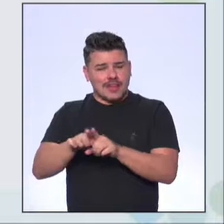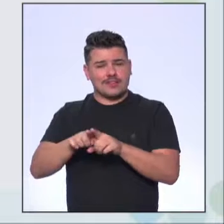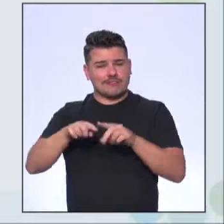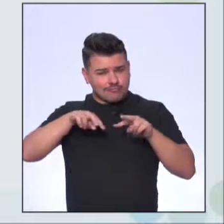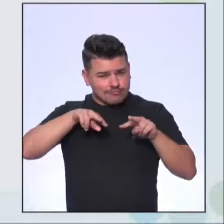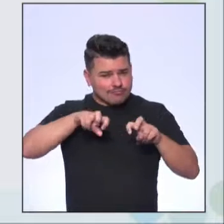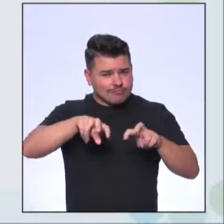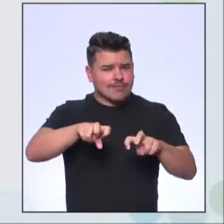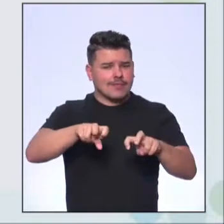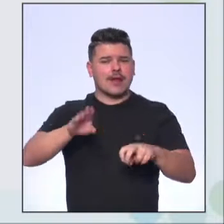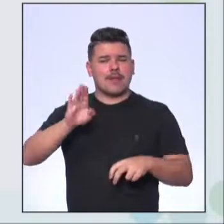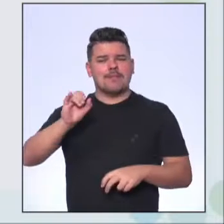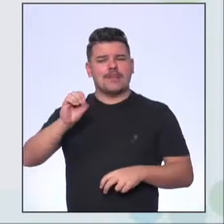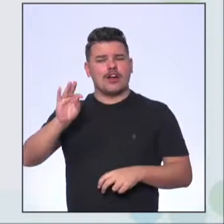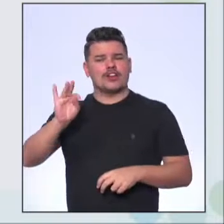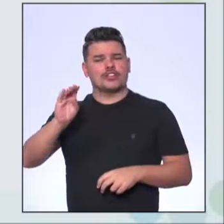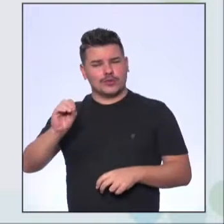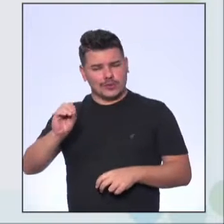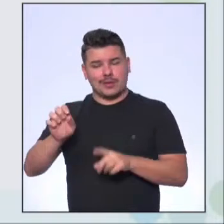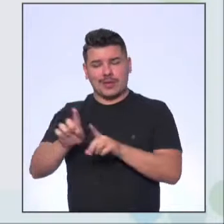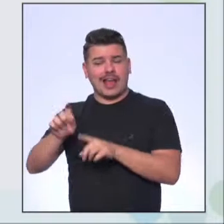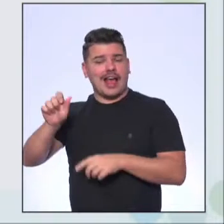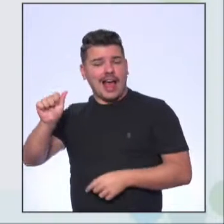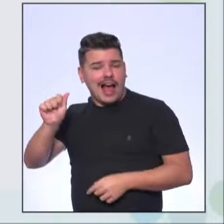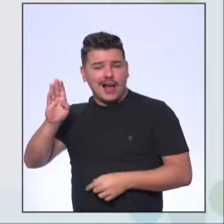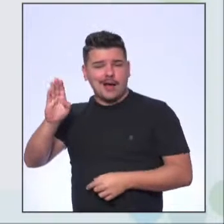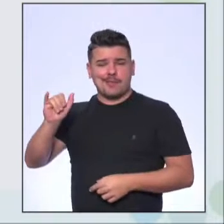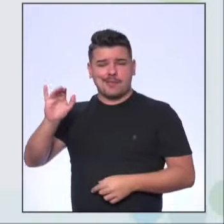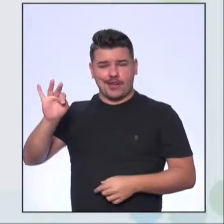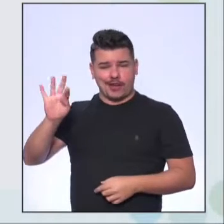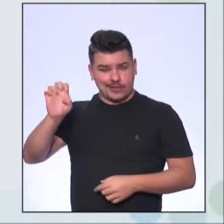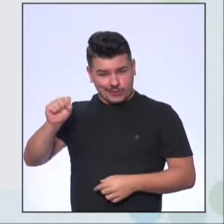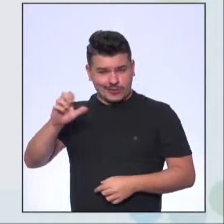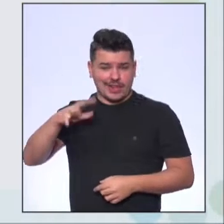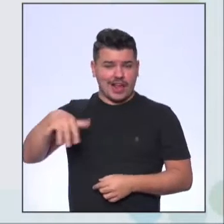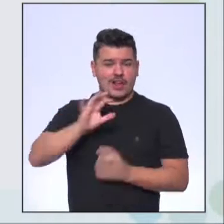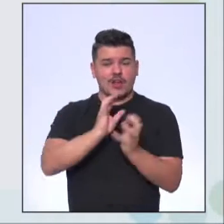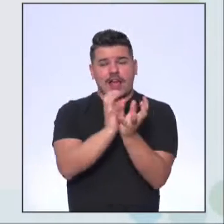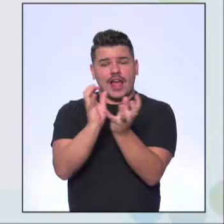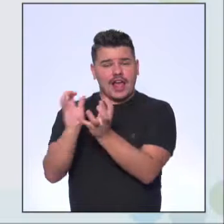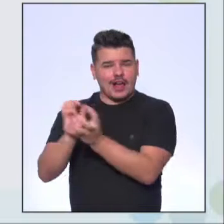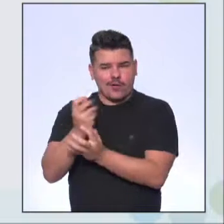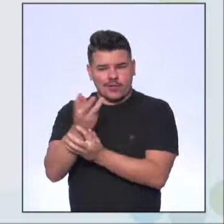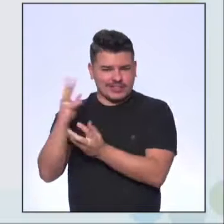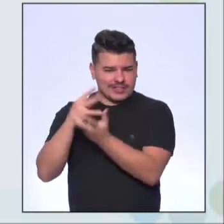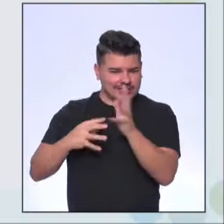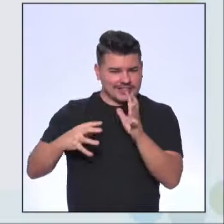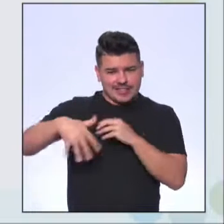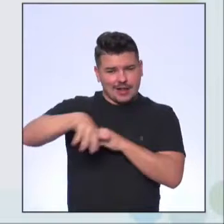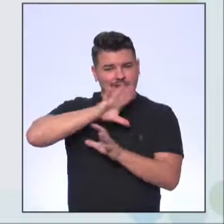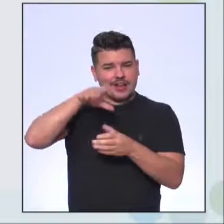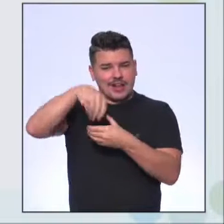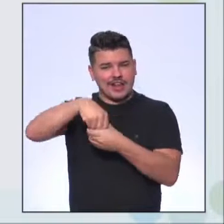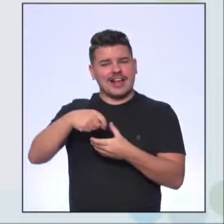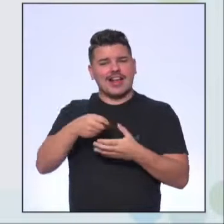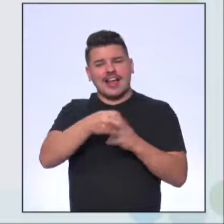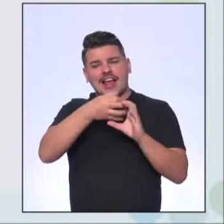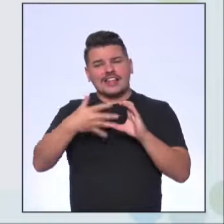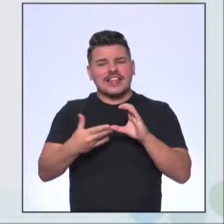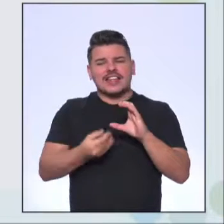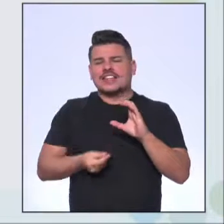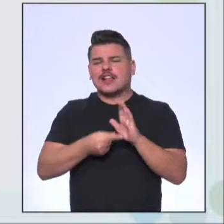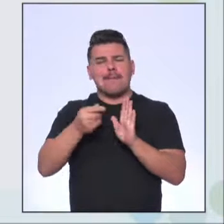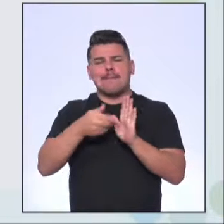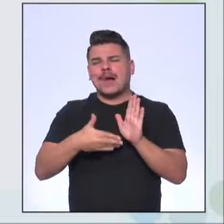abióticos e em um ecossistema. Conteúdos: ecossistemas, populações e comunidades. Características básicas de um ecossistema. Então, vamos